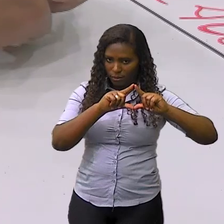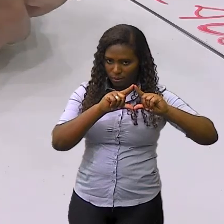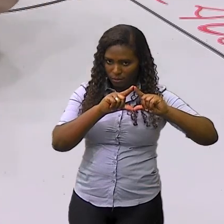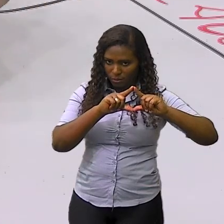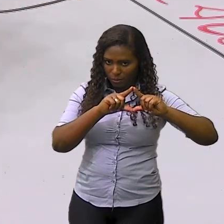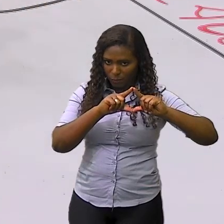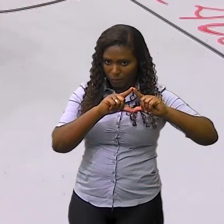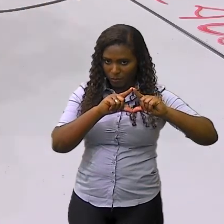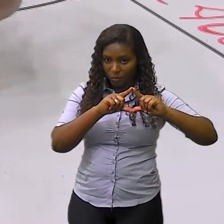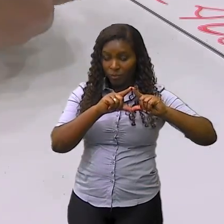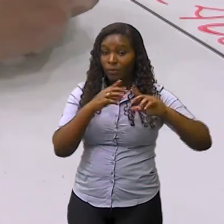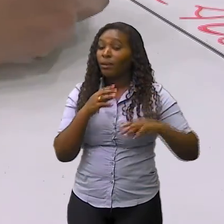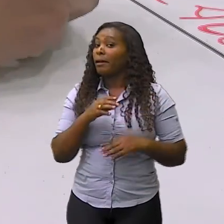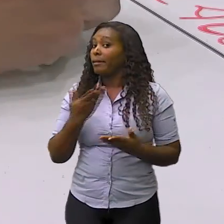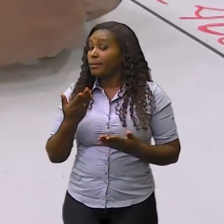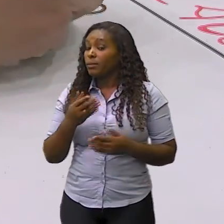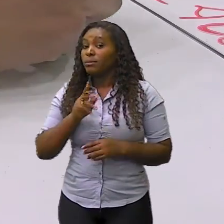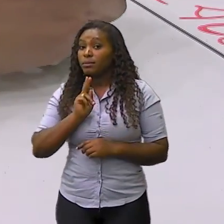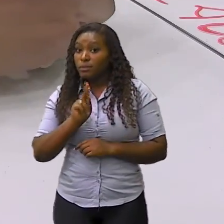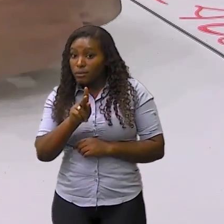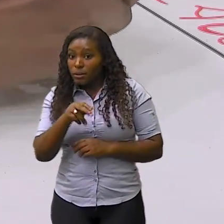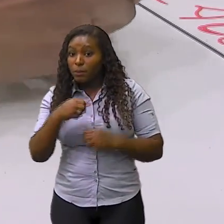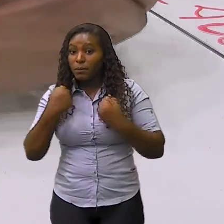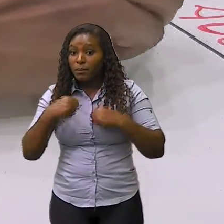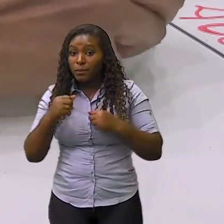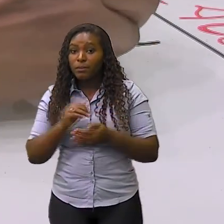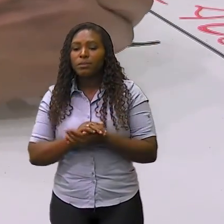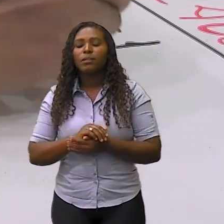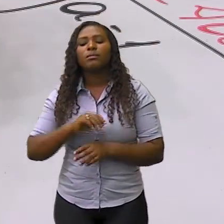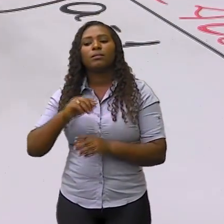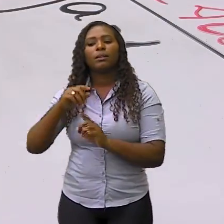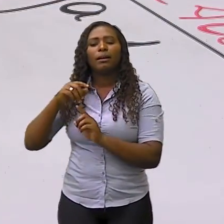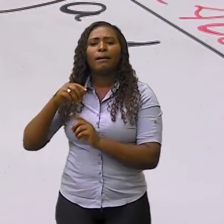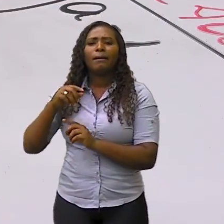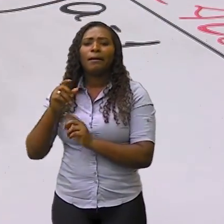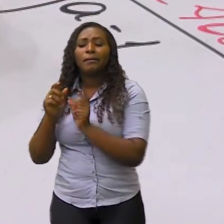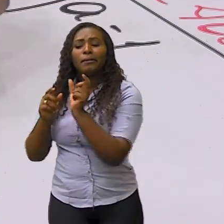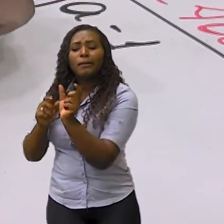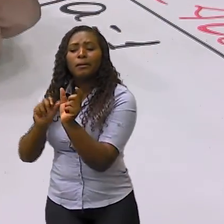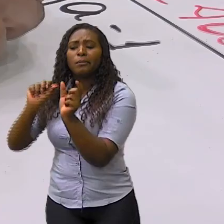é maior do que 0, ok? Então, vamos lá.